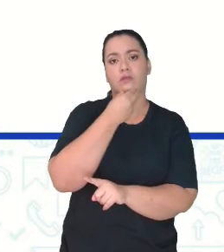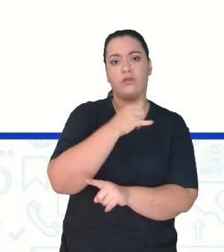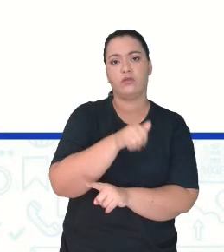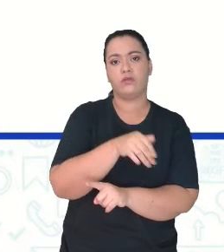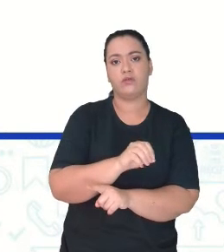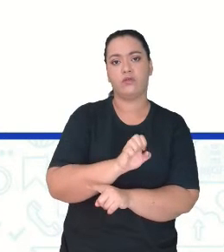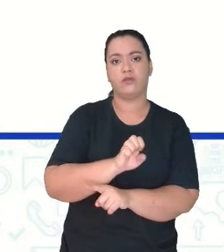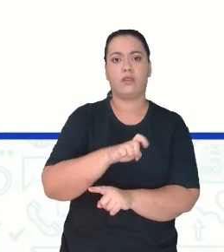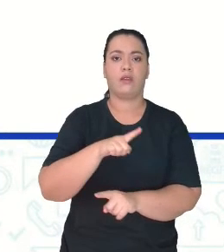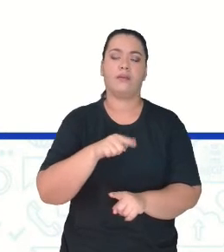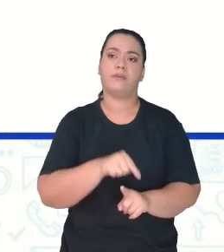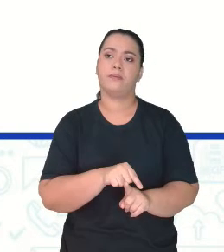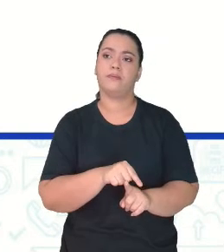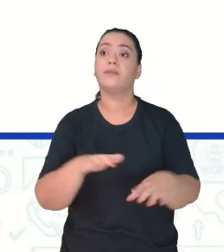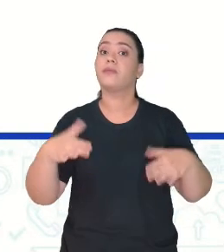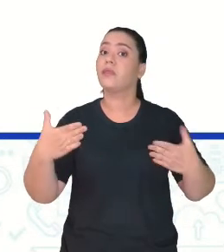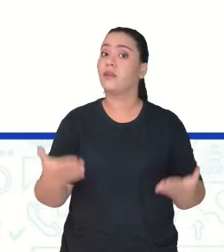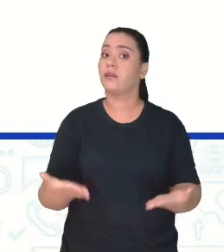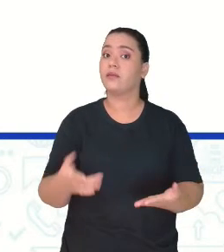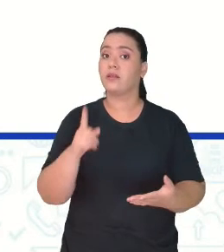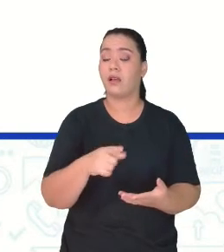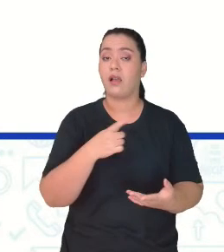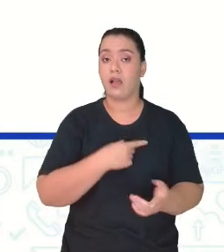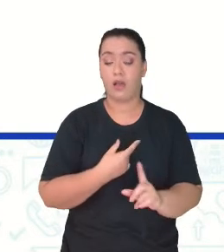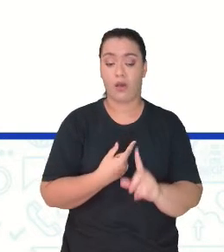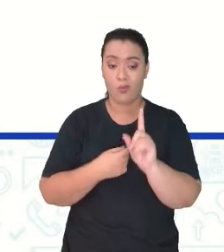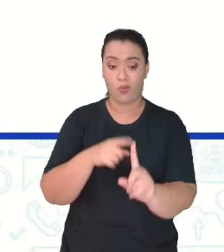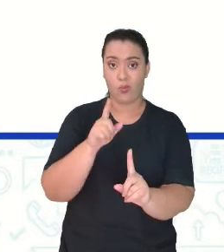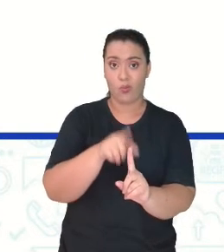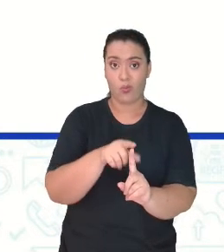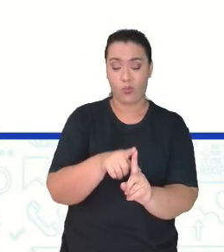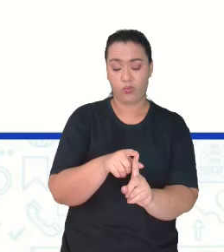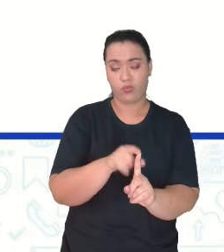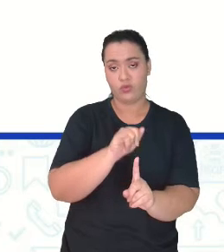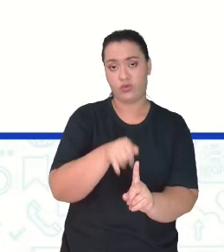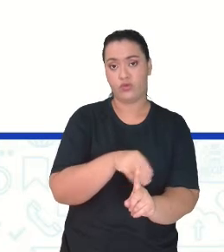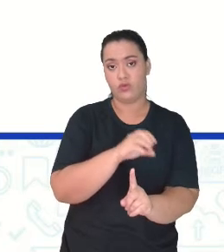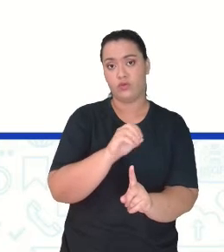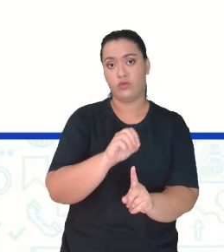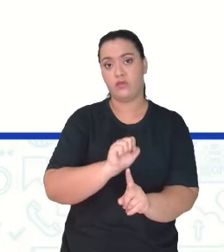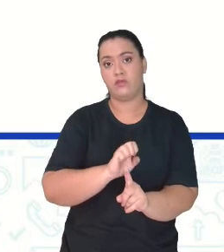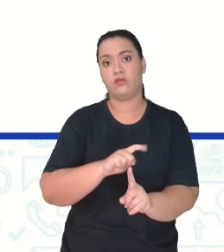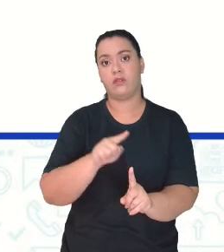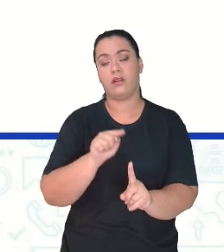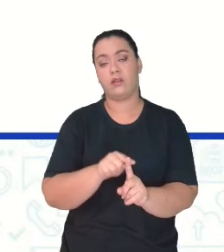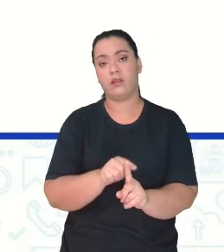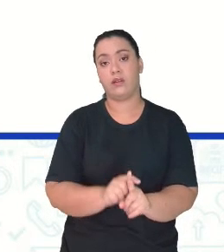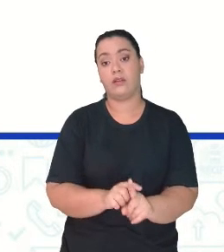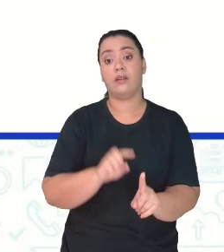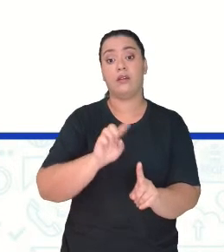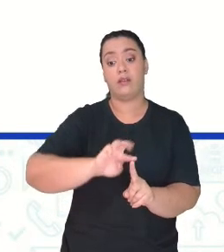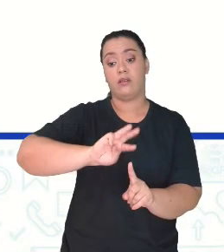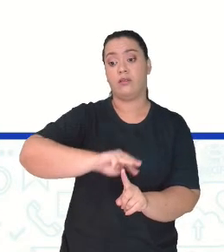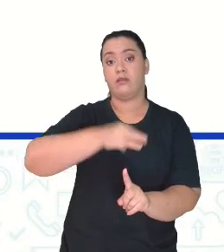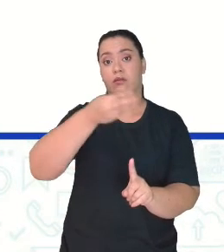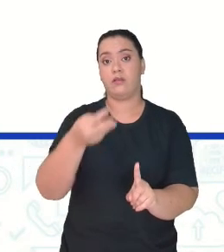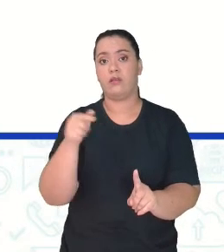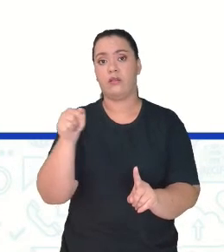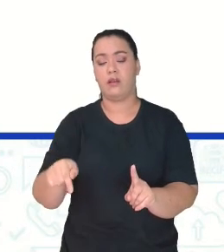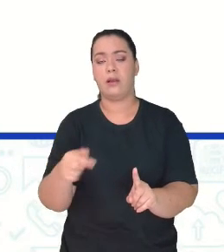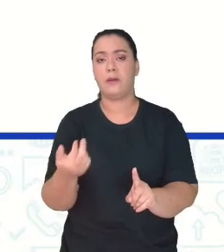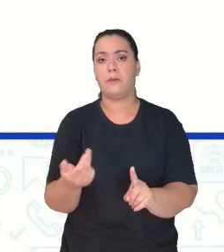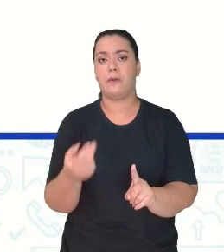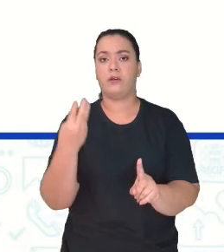Então pode notar aí que você tem uma parte de José e 3 partes do seu irmão, tá